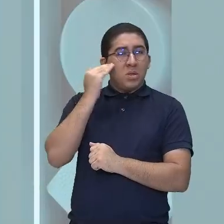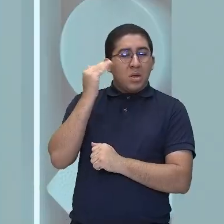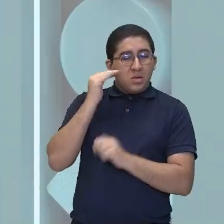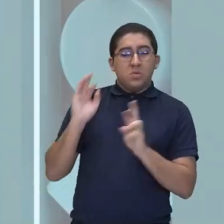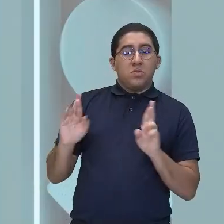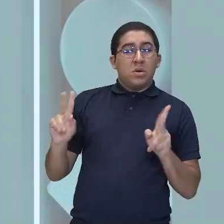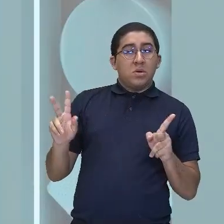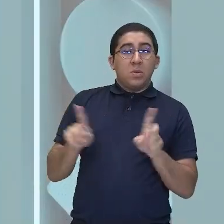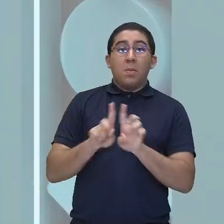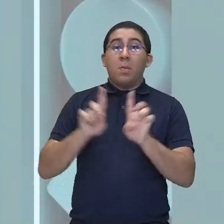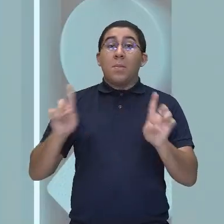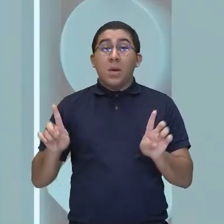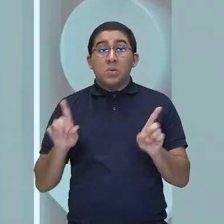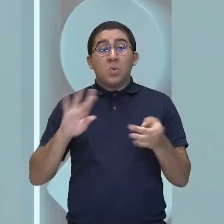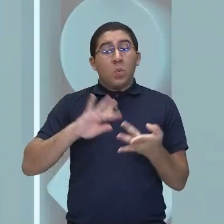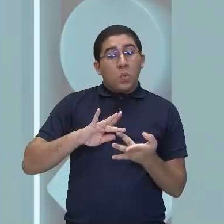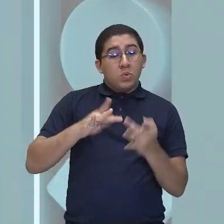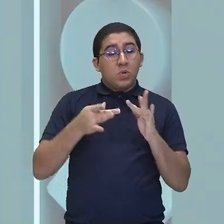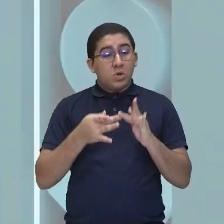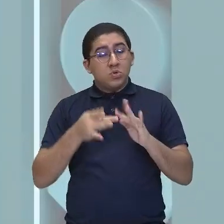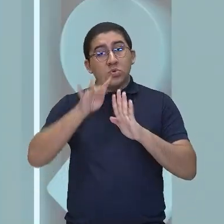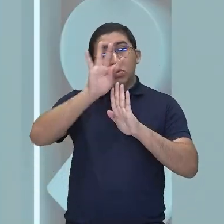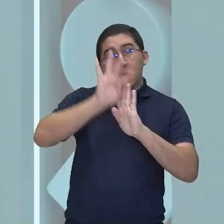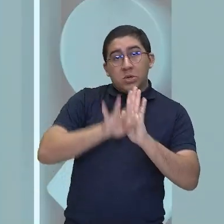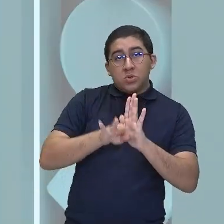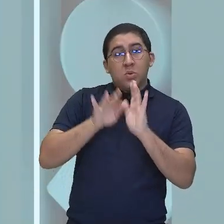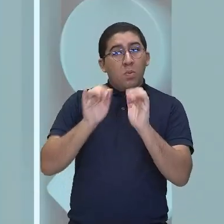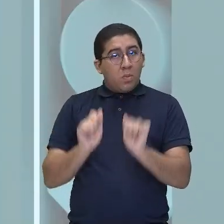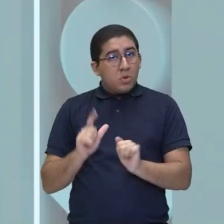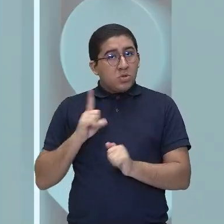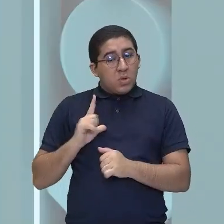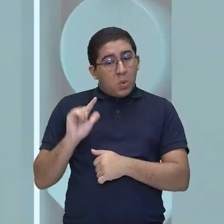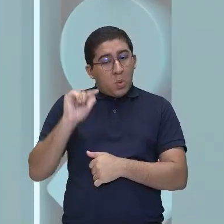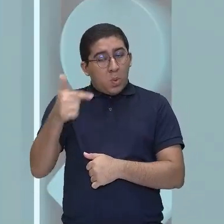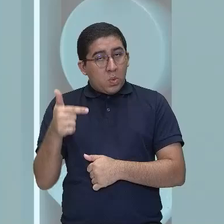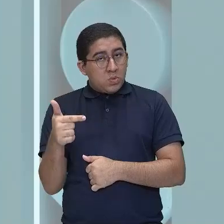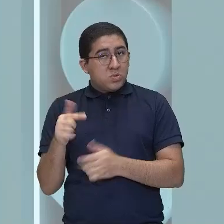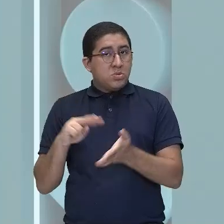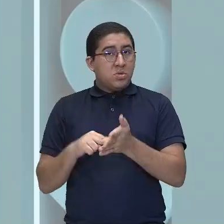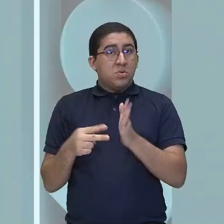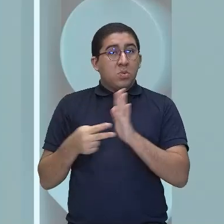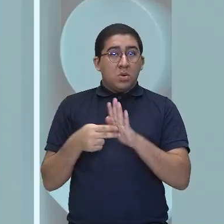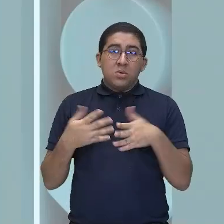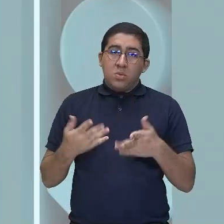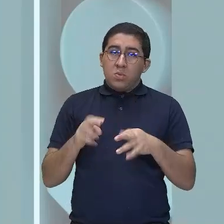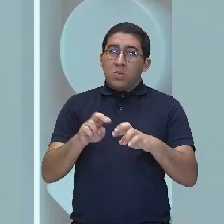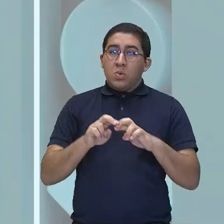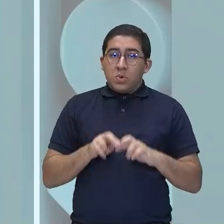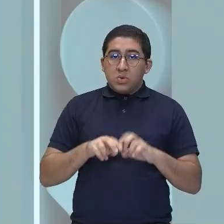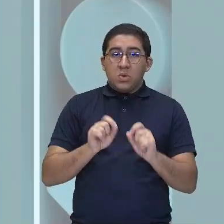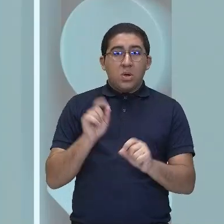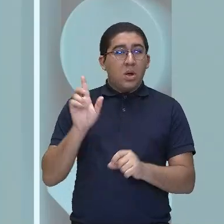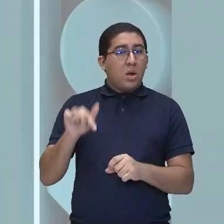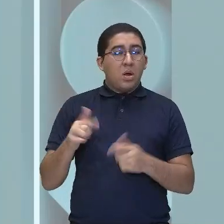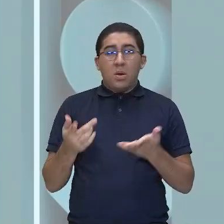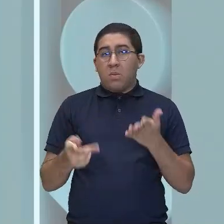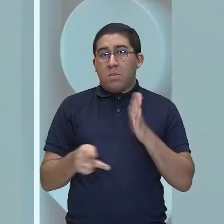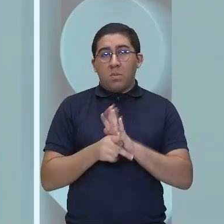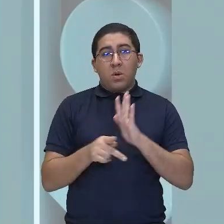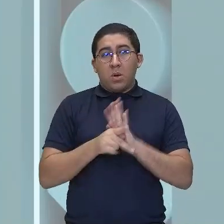o contexto do texto pode nos dizer outra coisa. E aí fica a critério